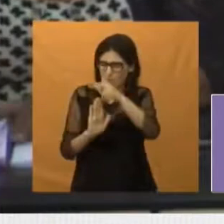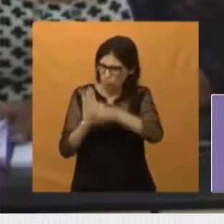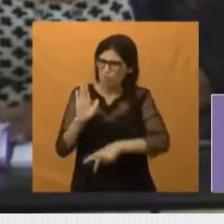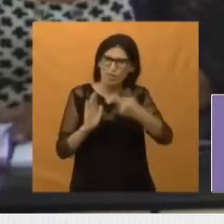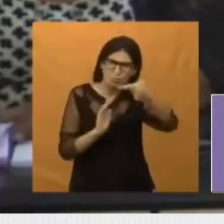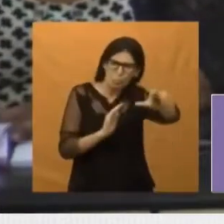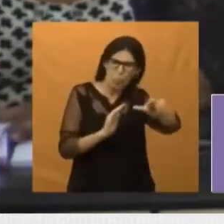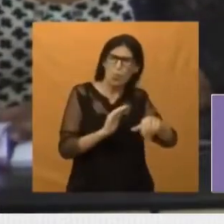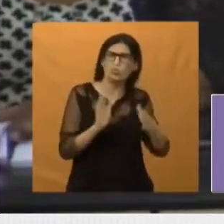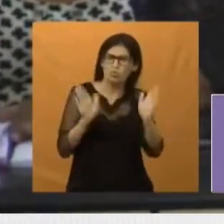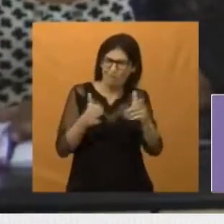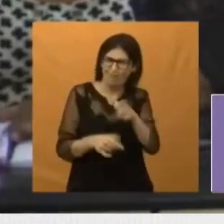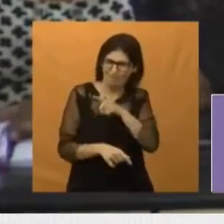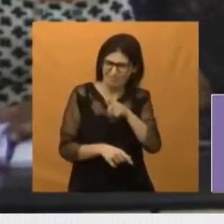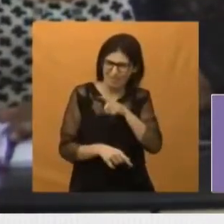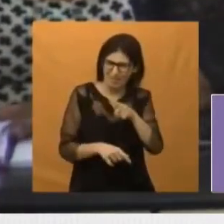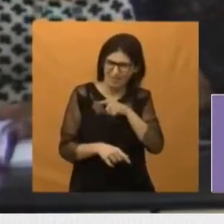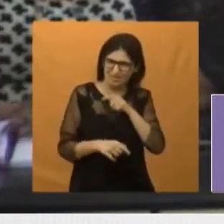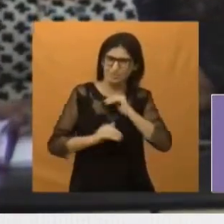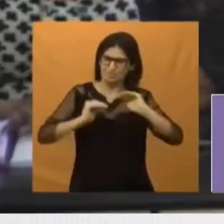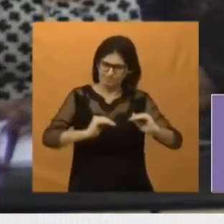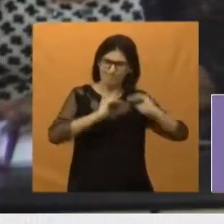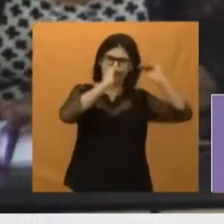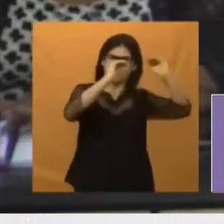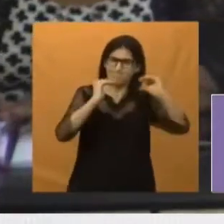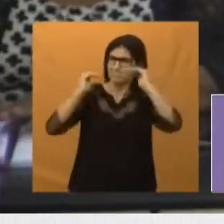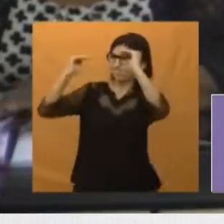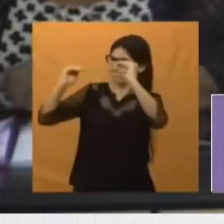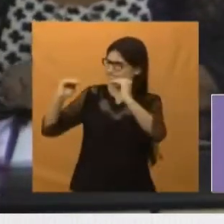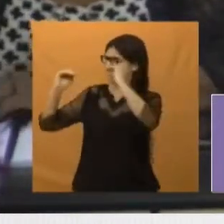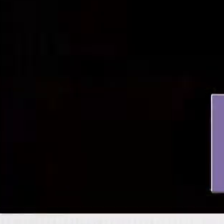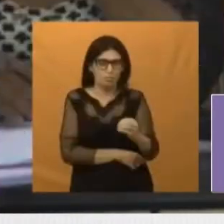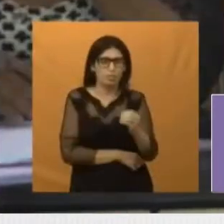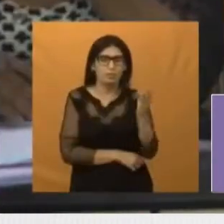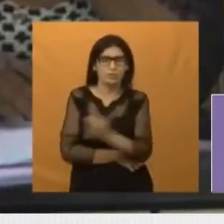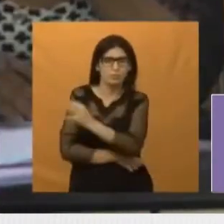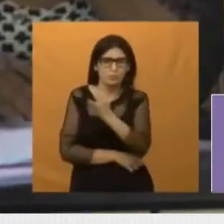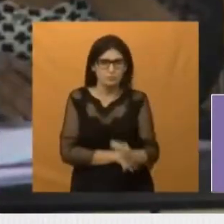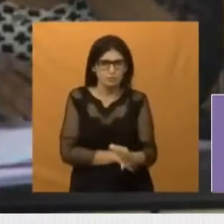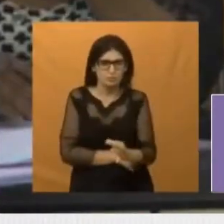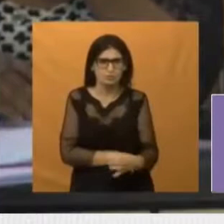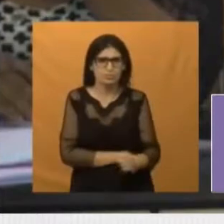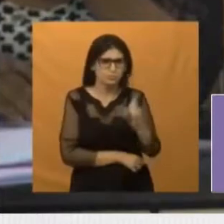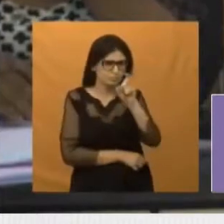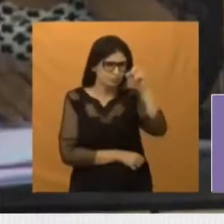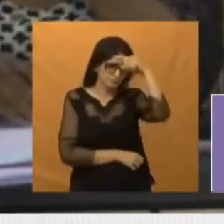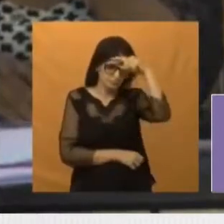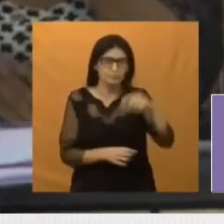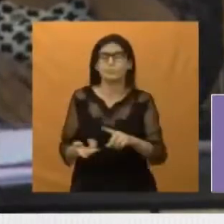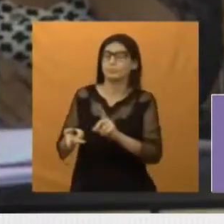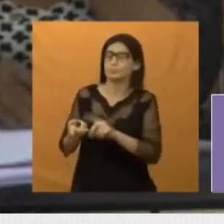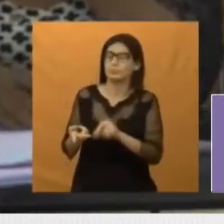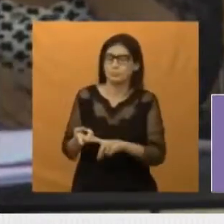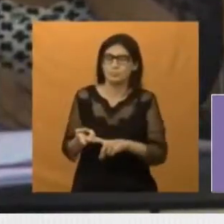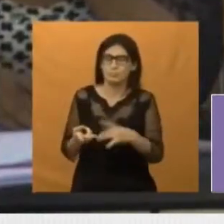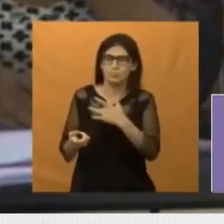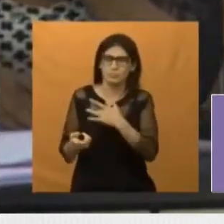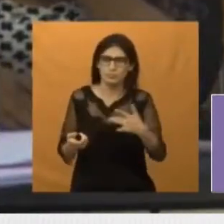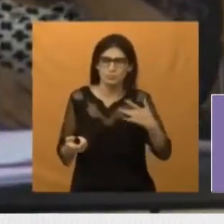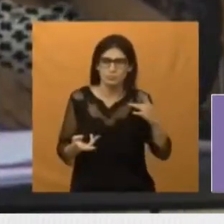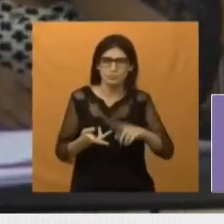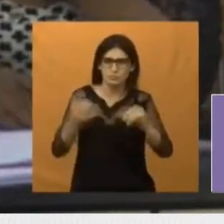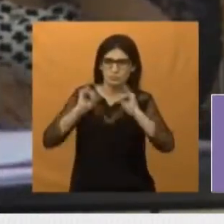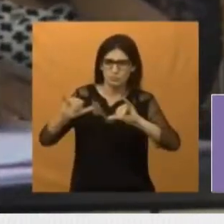e trabalhos que já estão na vanguarda, como diz a promotora de justiça. O Ministério da Saúde e a Agência Nacional de Saúde